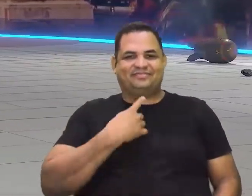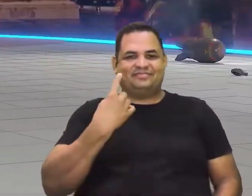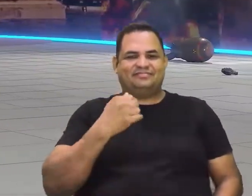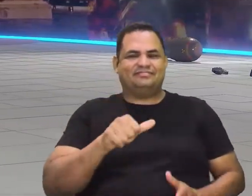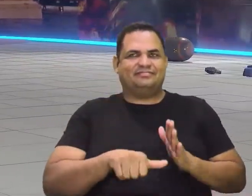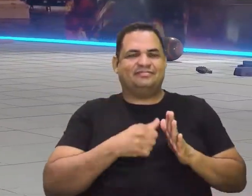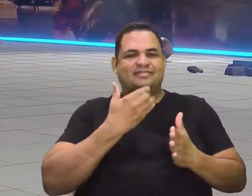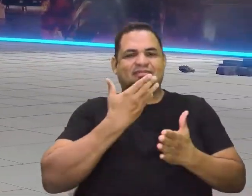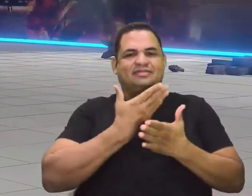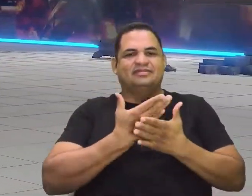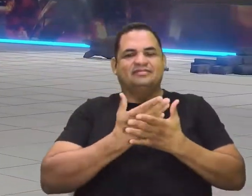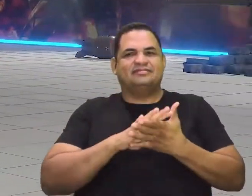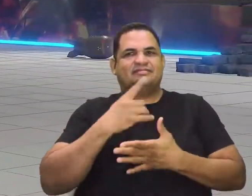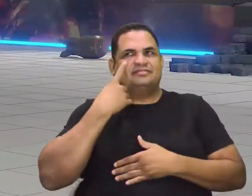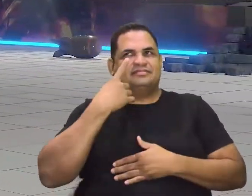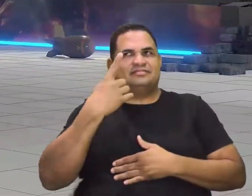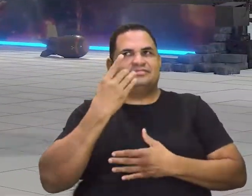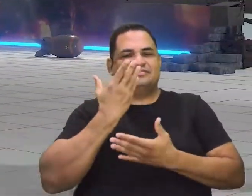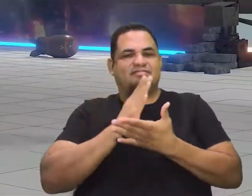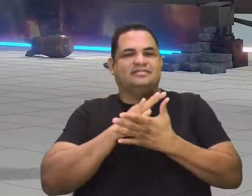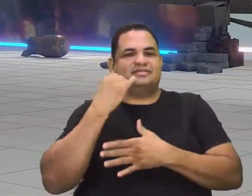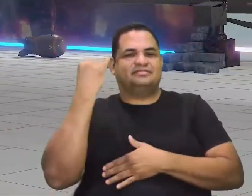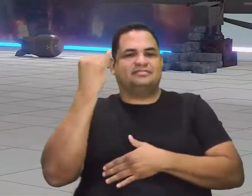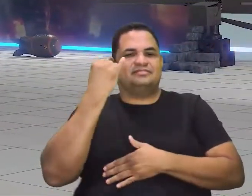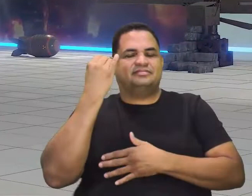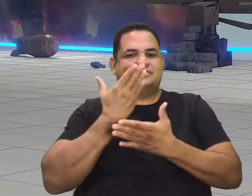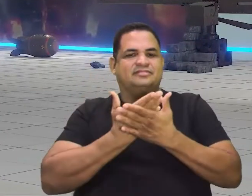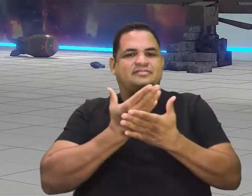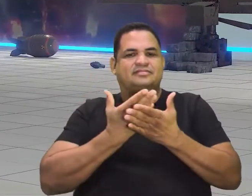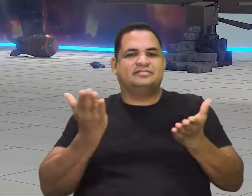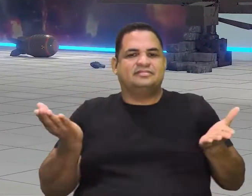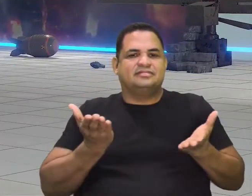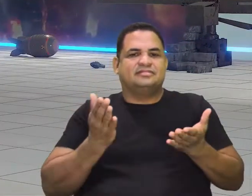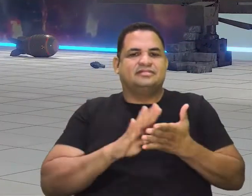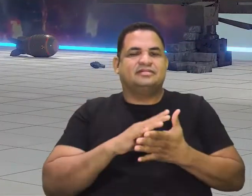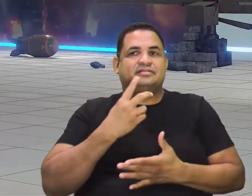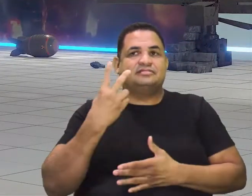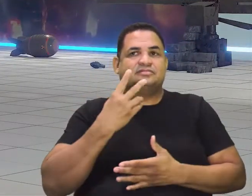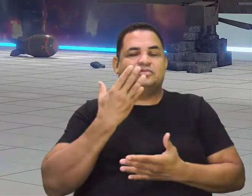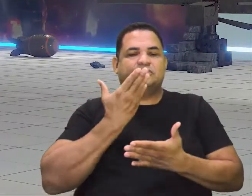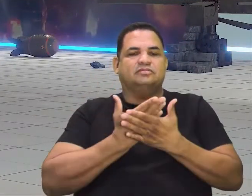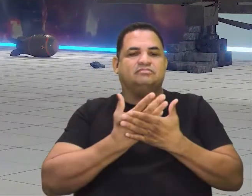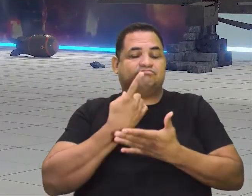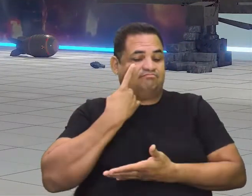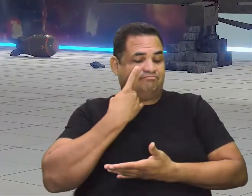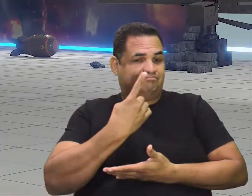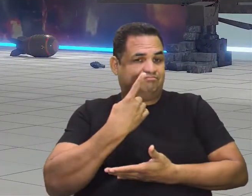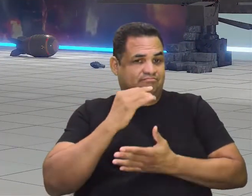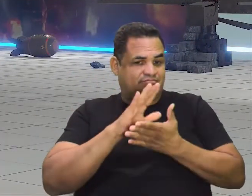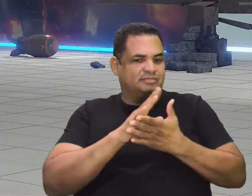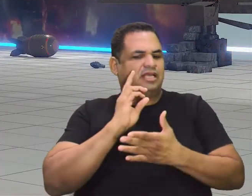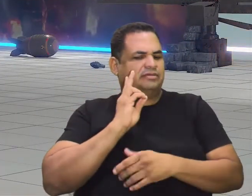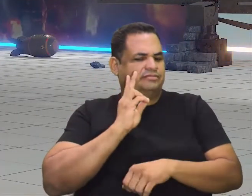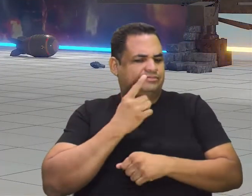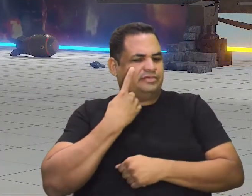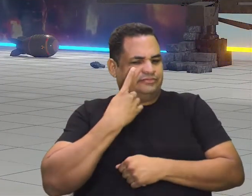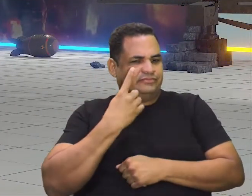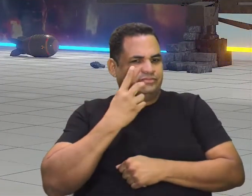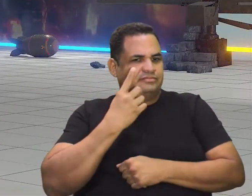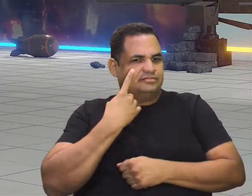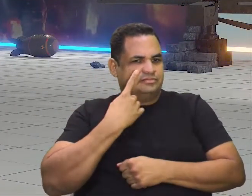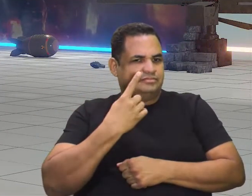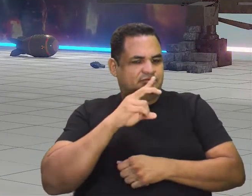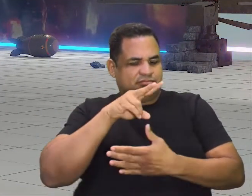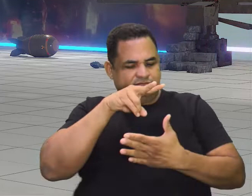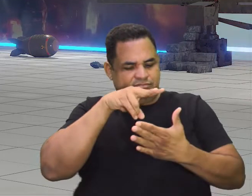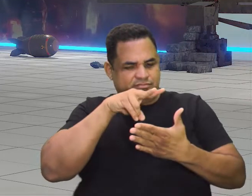A primeira aula nós vimos a importância de se estudar história, porque estudamos história. Agora, nessa segunda aula, e vocês assistiram, né? Vocês leram